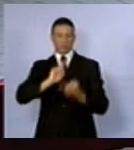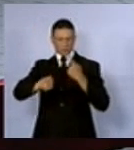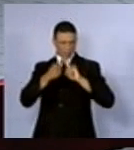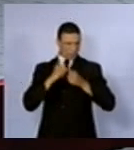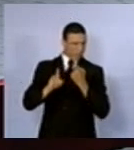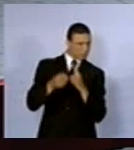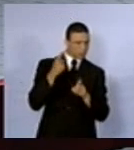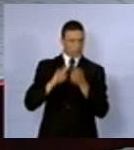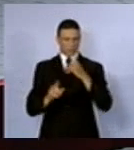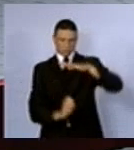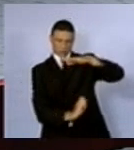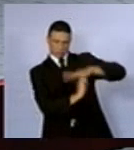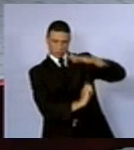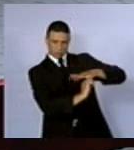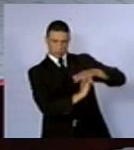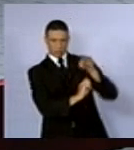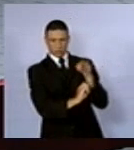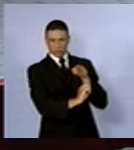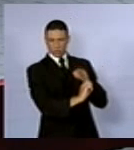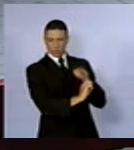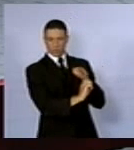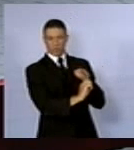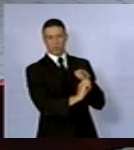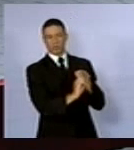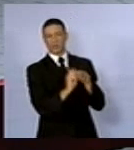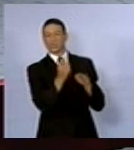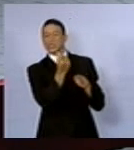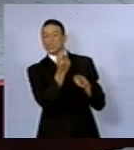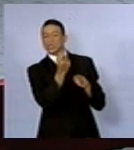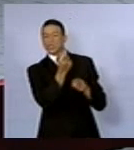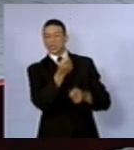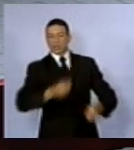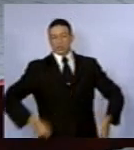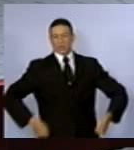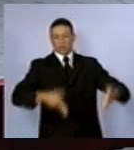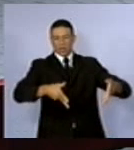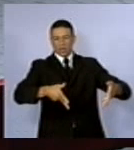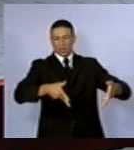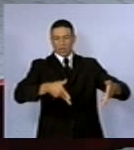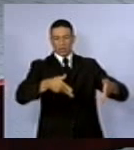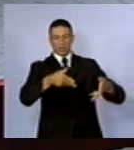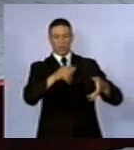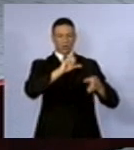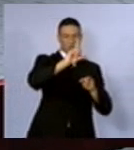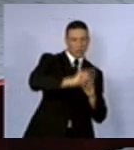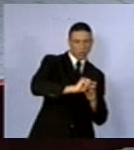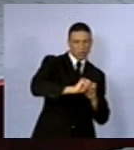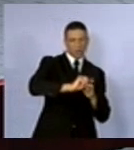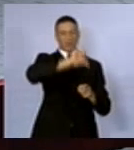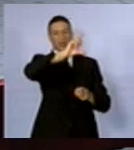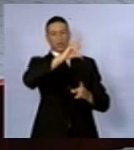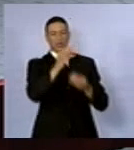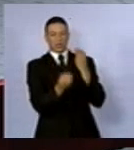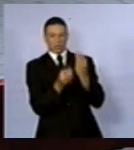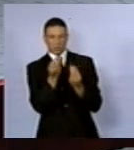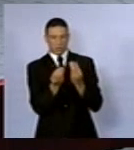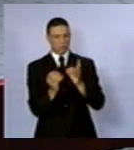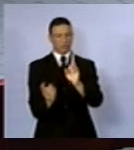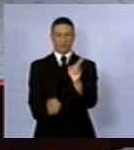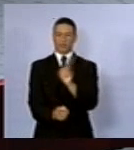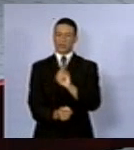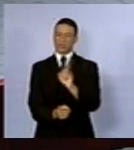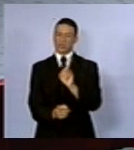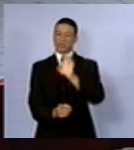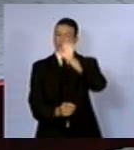não é se a empresa vai ter maior ou menor custo operacional, mas sim se o serviço de